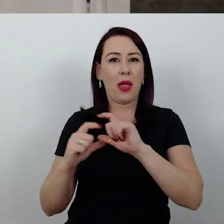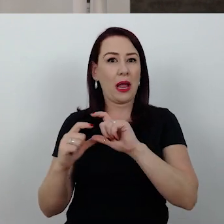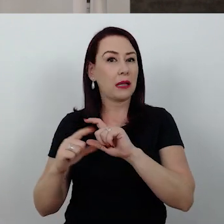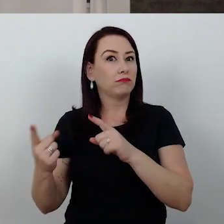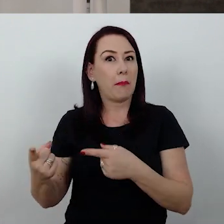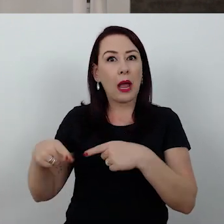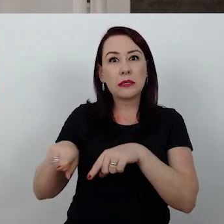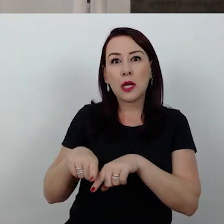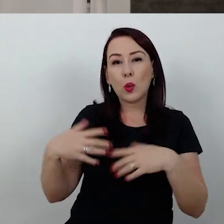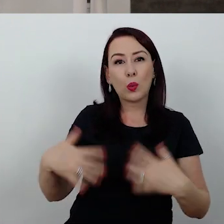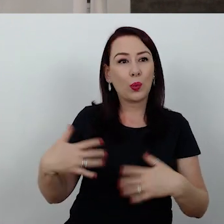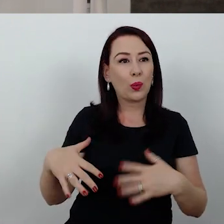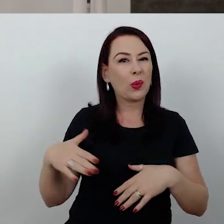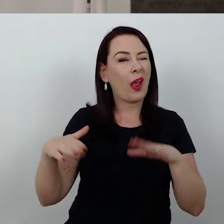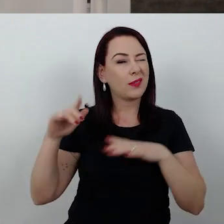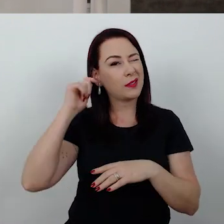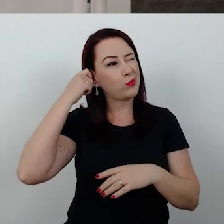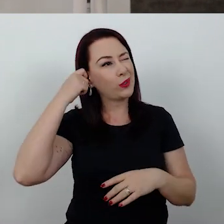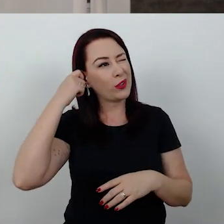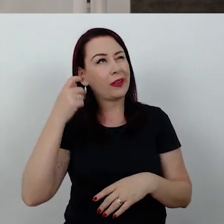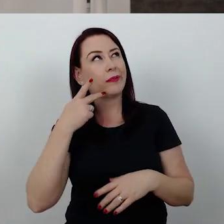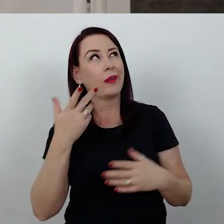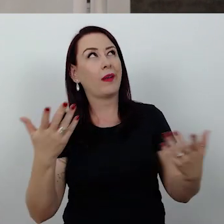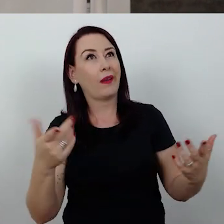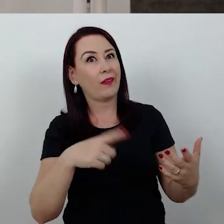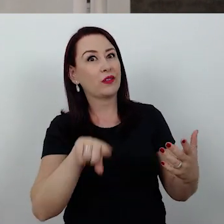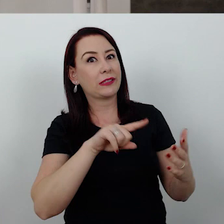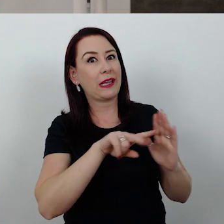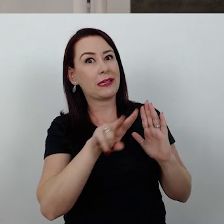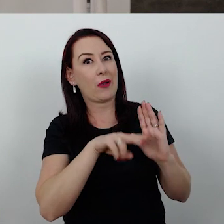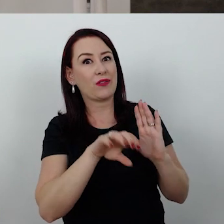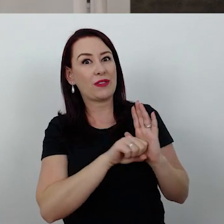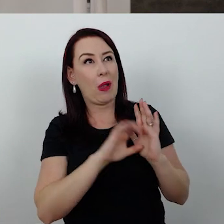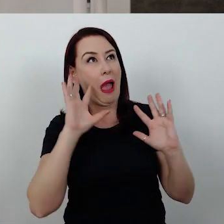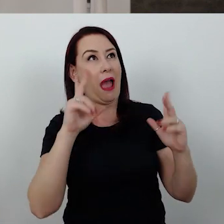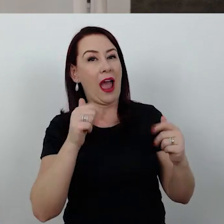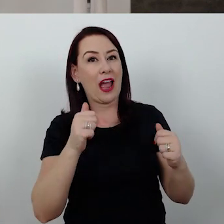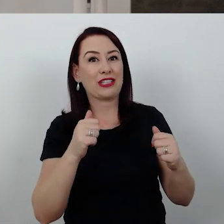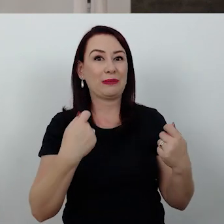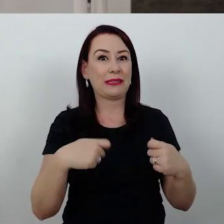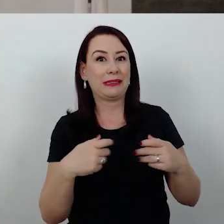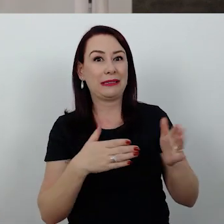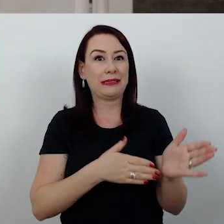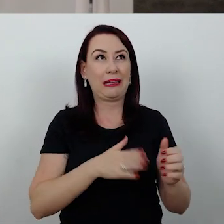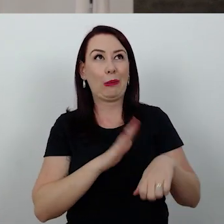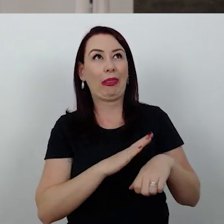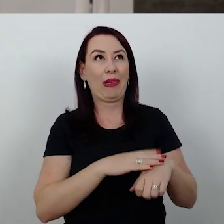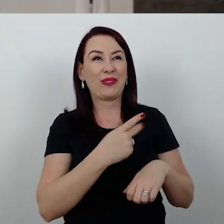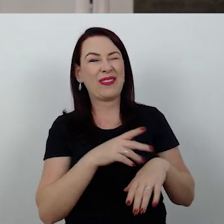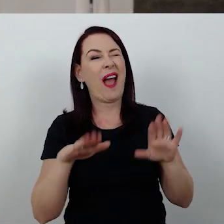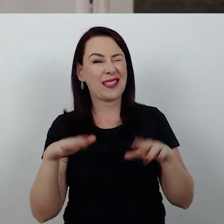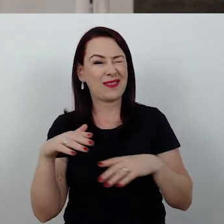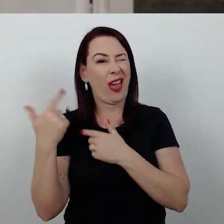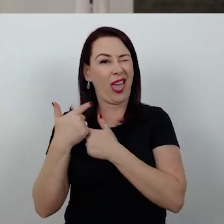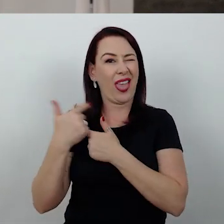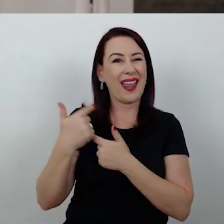impressionante o tanto que eles são parceiros, assim, às vezes puxa a orelha porque eles ficam, ai, vocês do audiovisual, acho que, né, tudo tem que ser no tempo de vocês, sei o quê, mas a gente vai lá